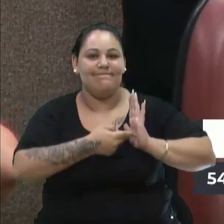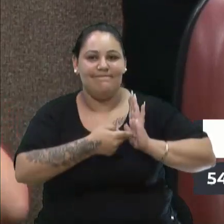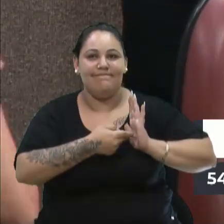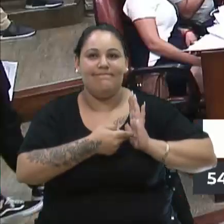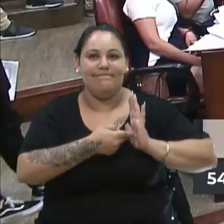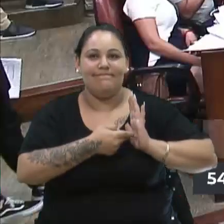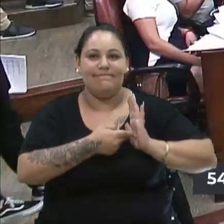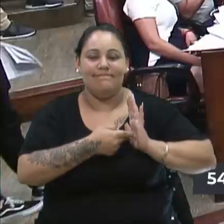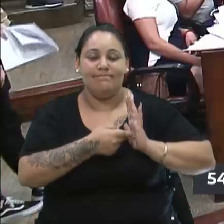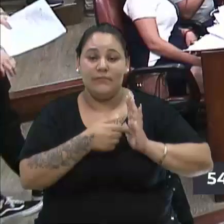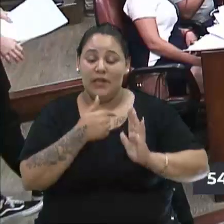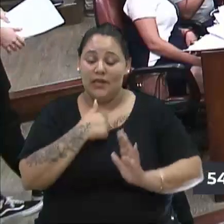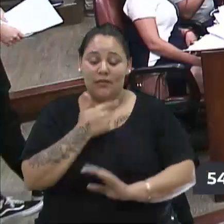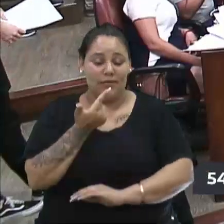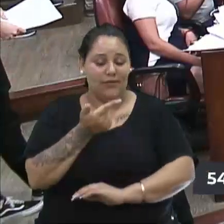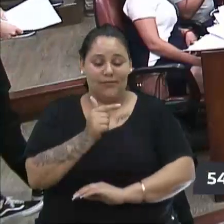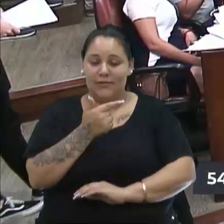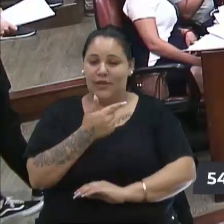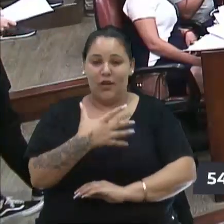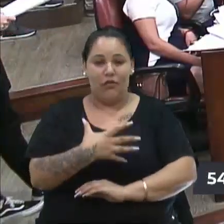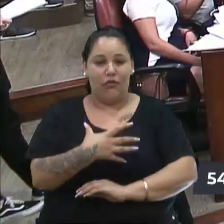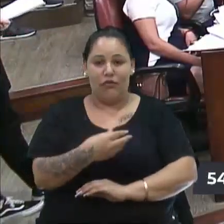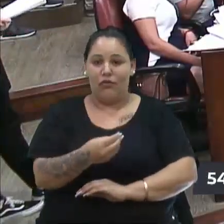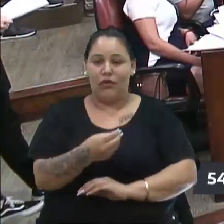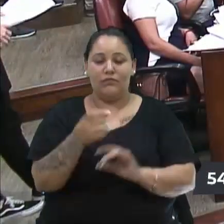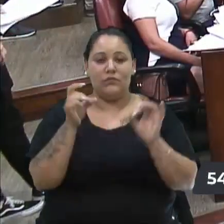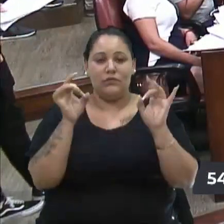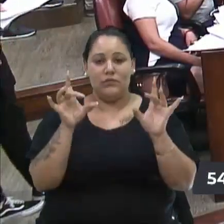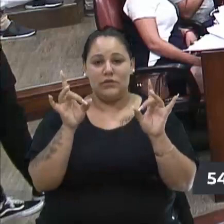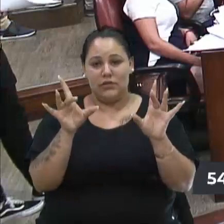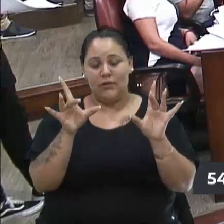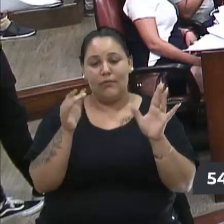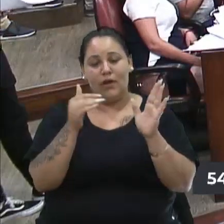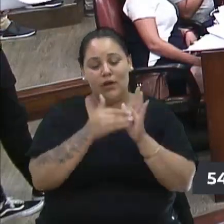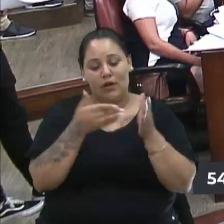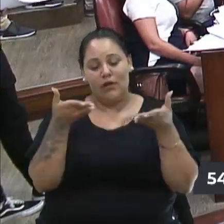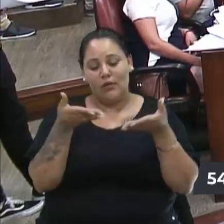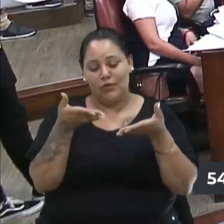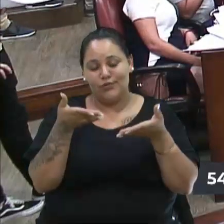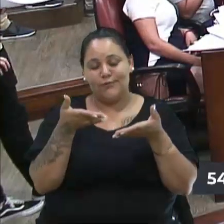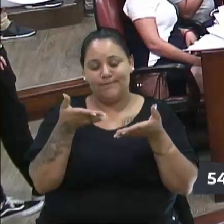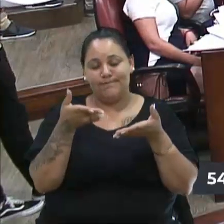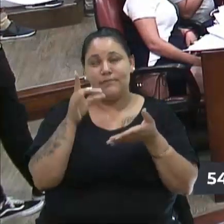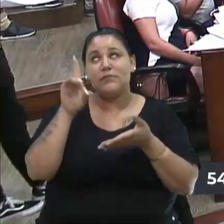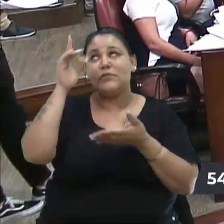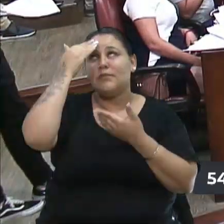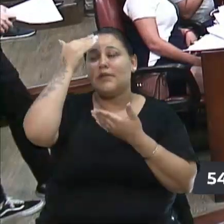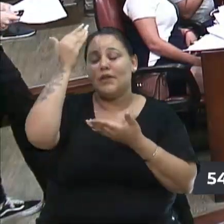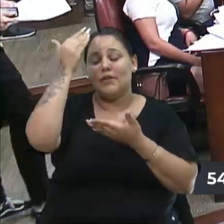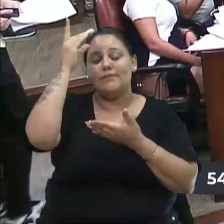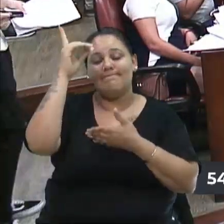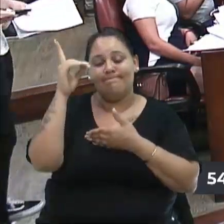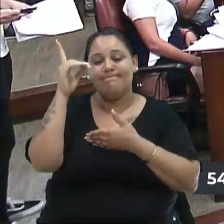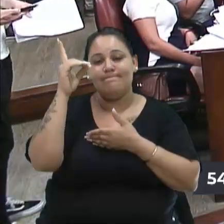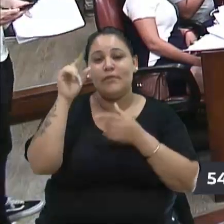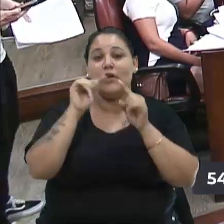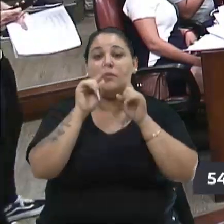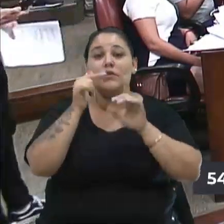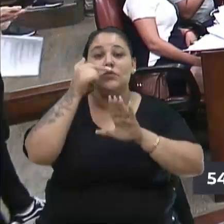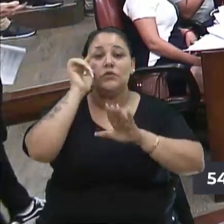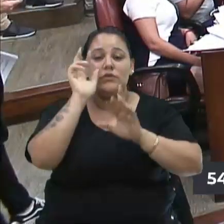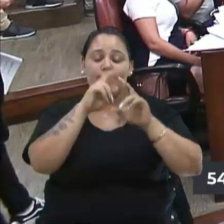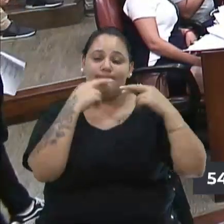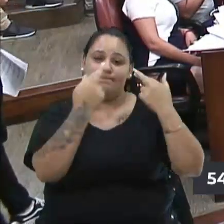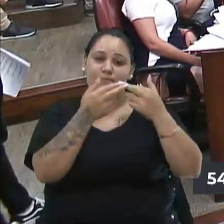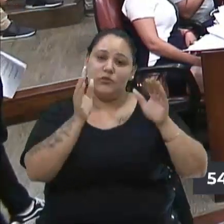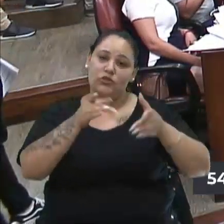Eu não tenho nenhum filho excepcional até o momento, graças a Deus, mas ontem, na reunião que nós